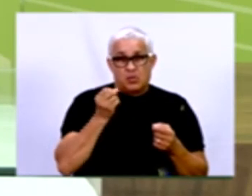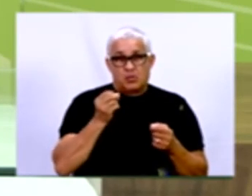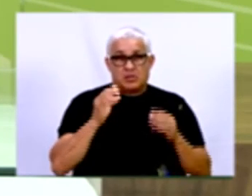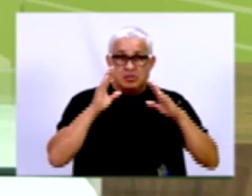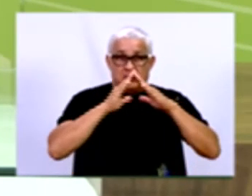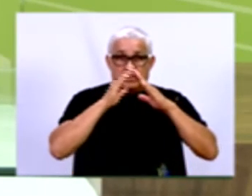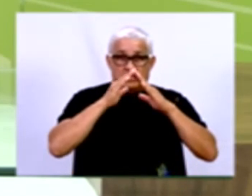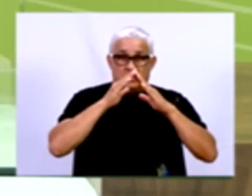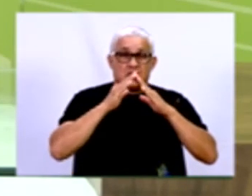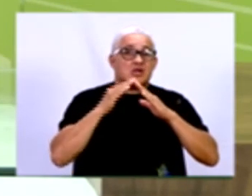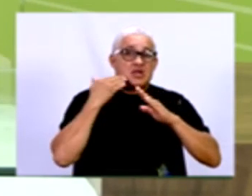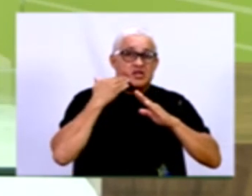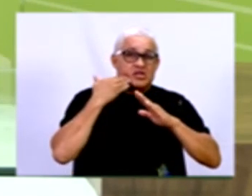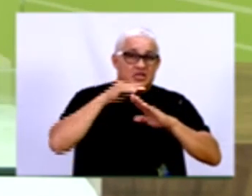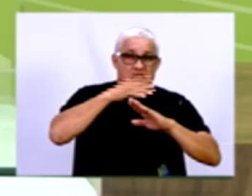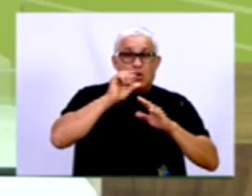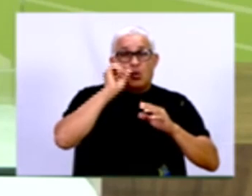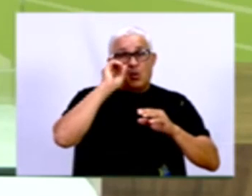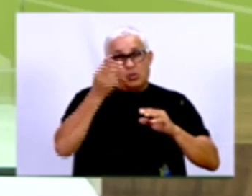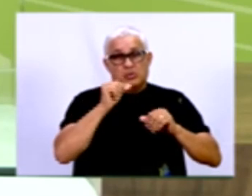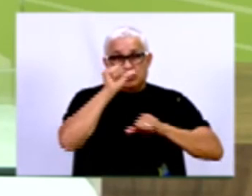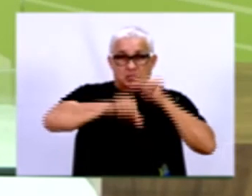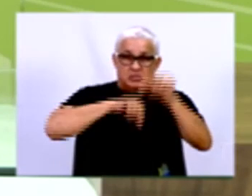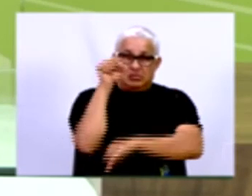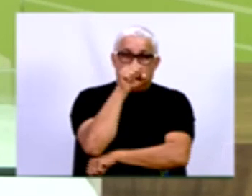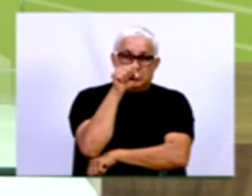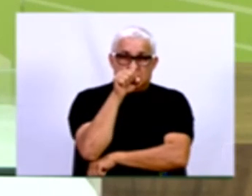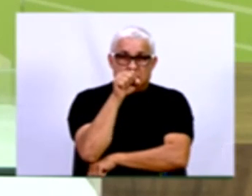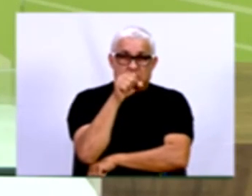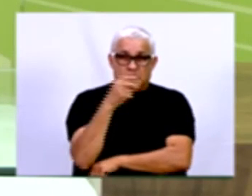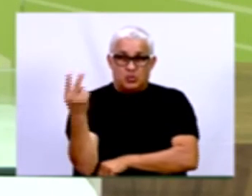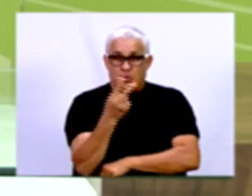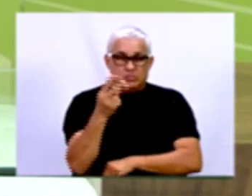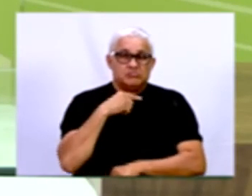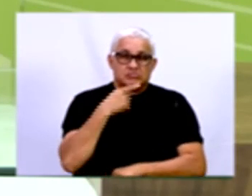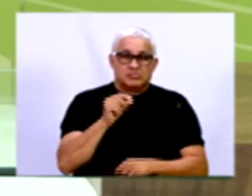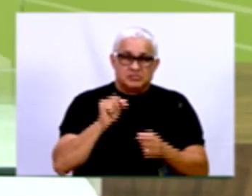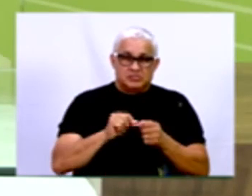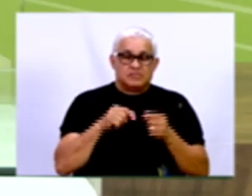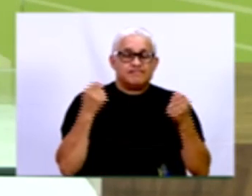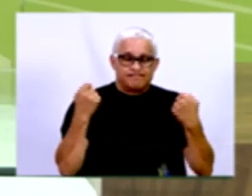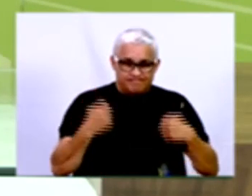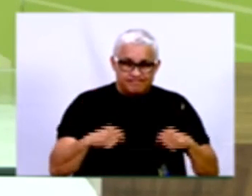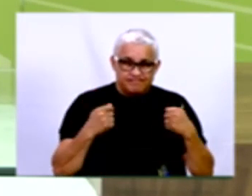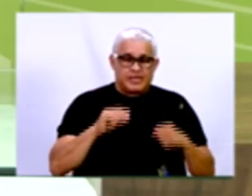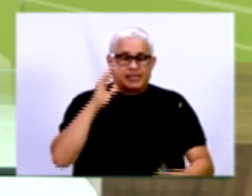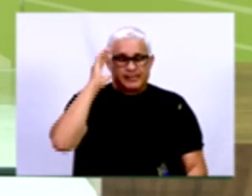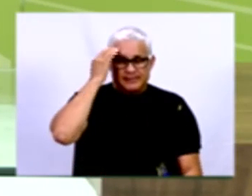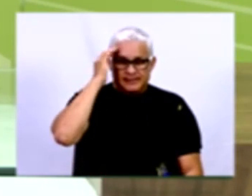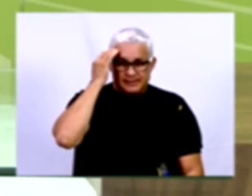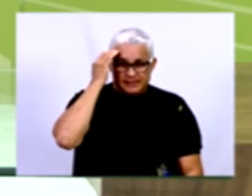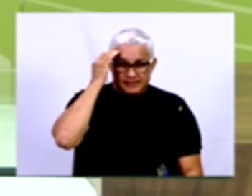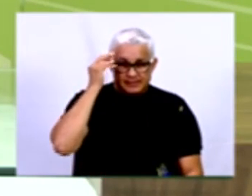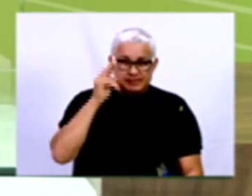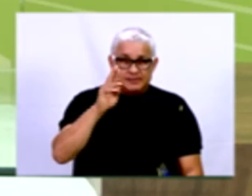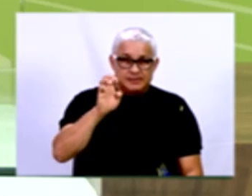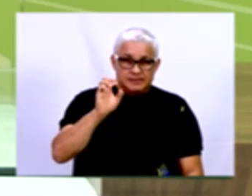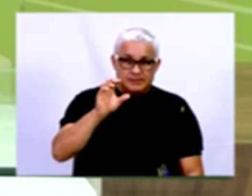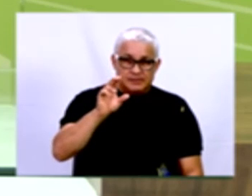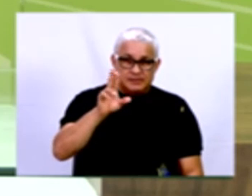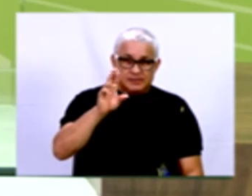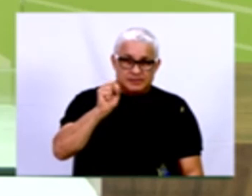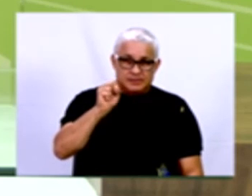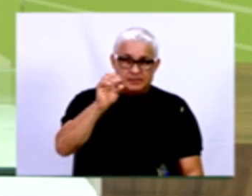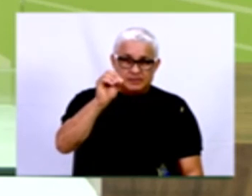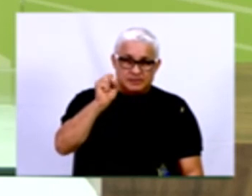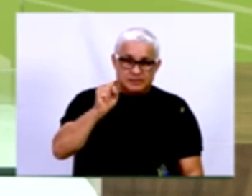telhado ou você troca de carro. Às vezes não dá para fazer as duas coisas. Então, nós precisamos compreender que o recurso é